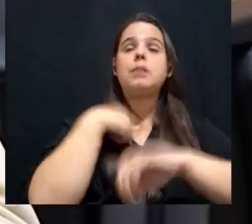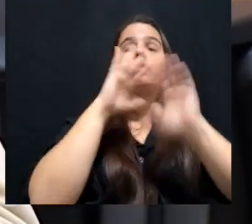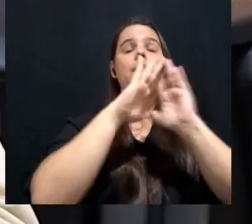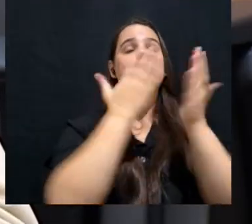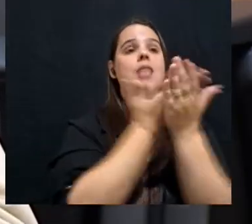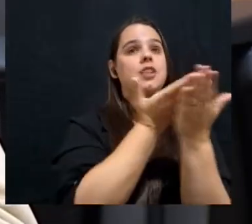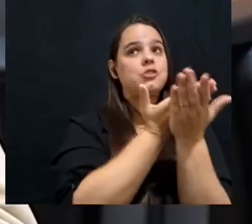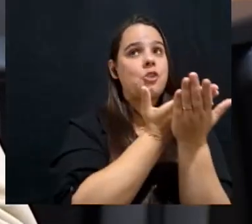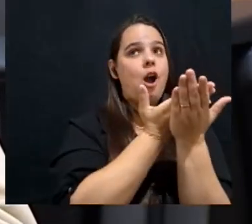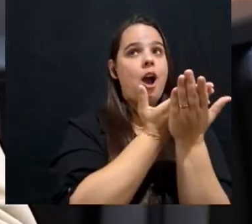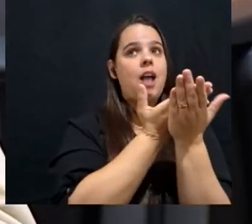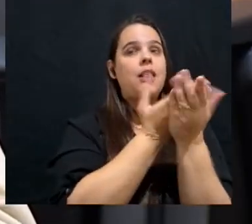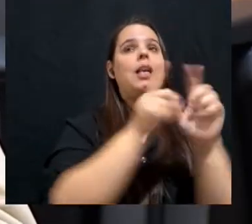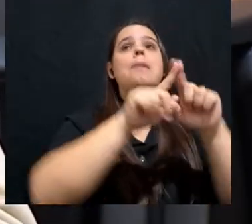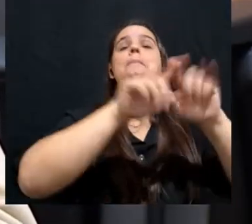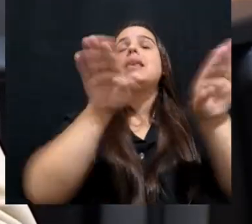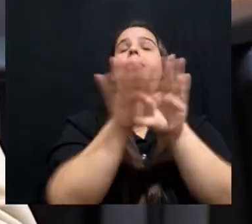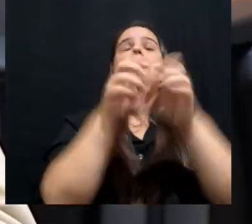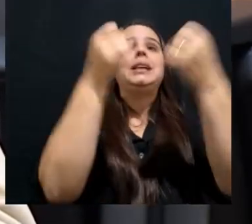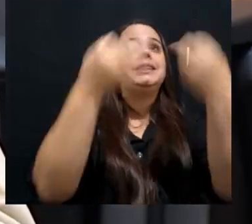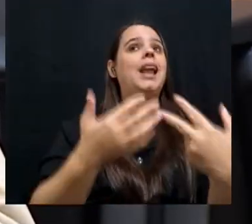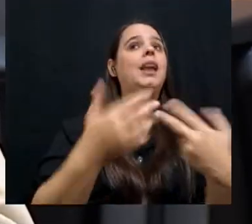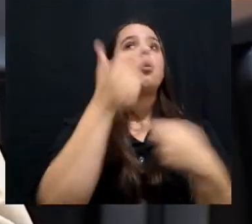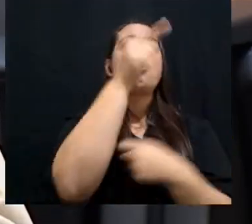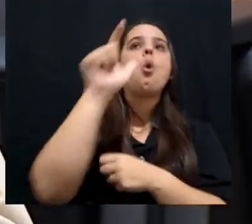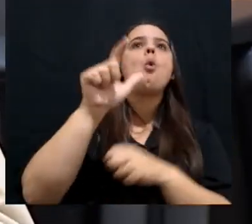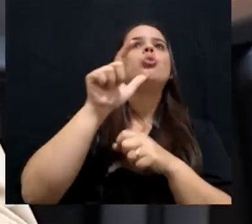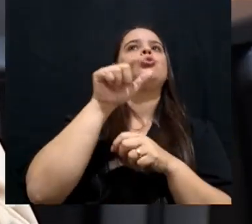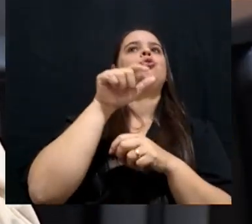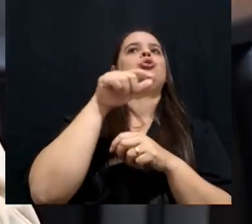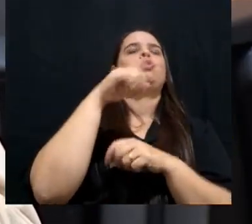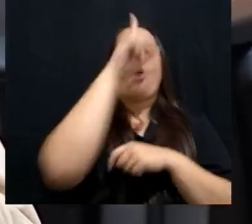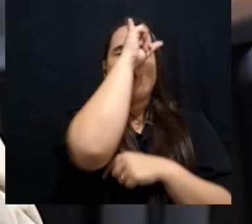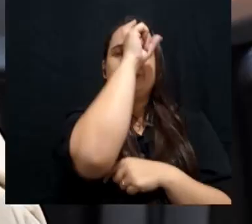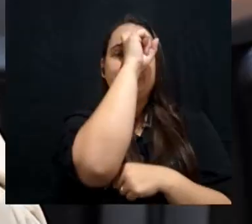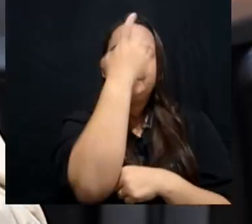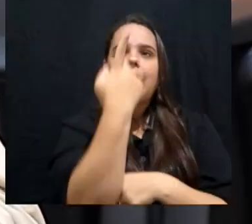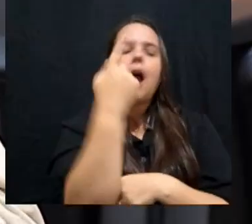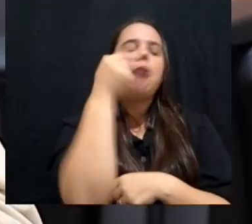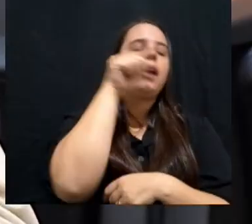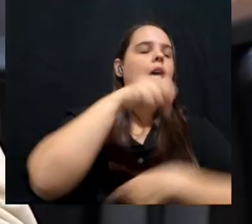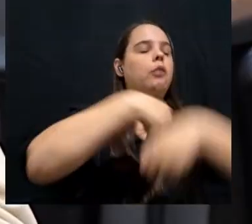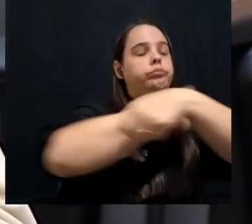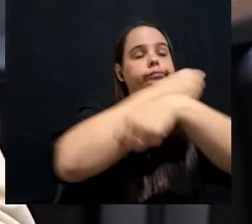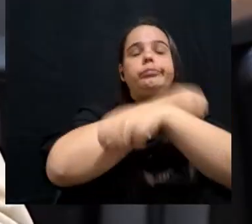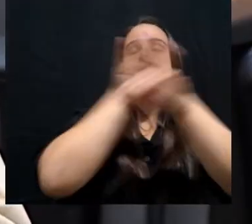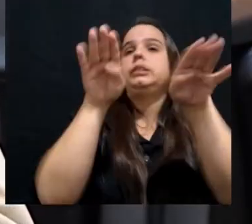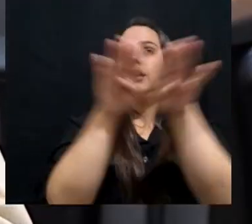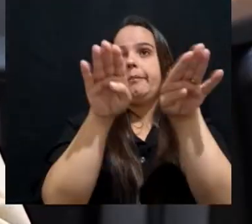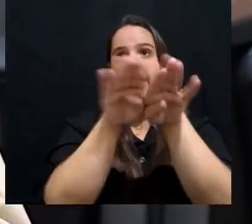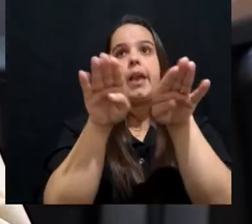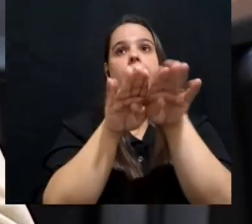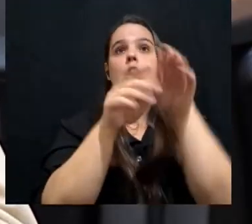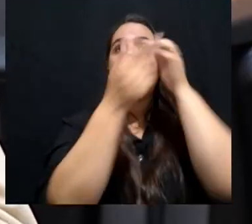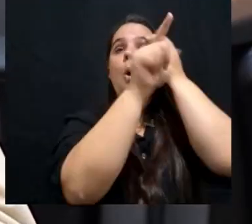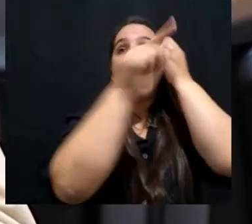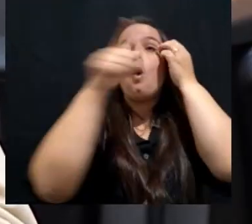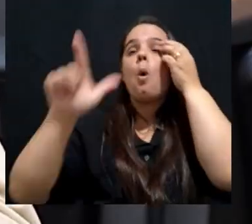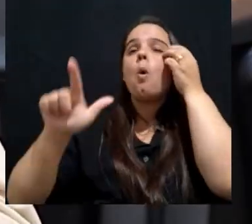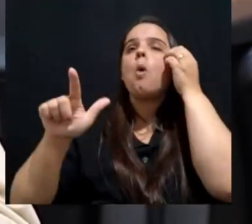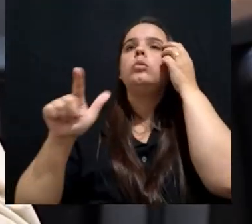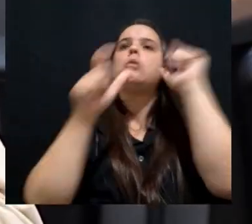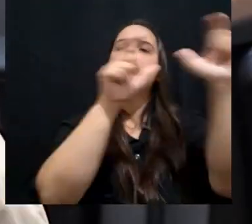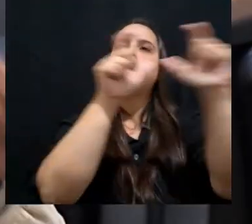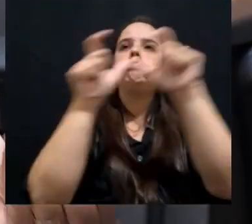nos hospitais tem a cozinheira industrial. Sim, tá? sim. Então, existem outros equipamentos públicos também que